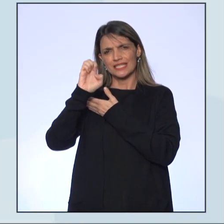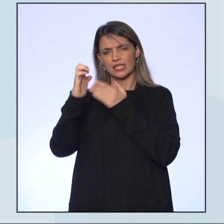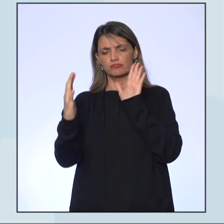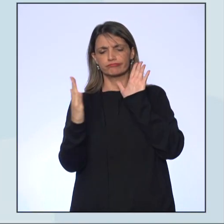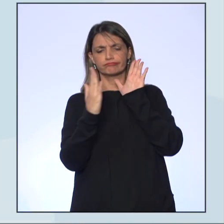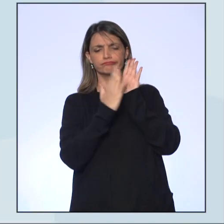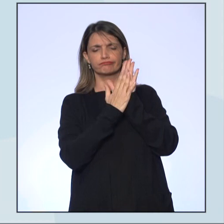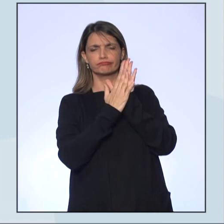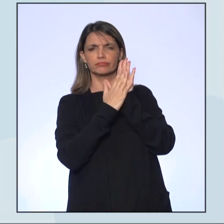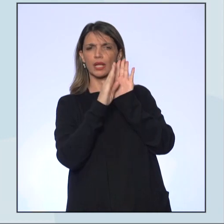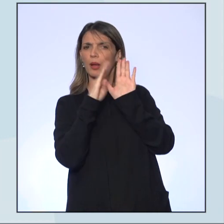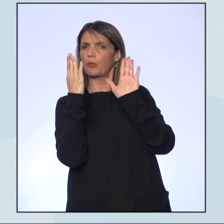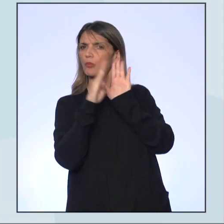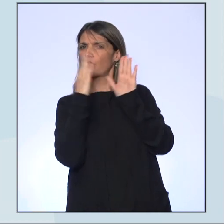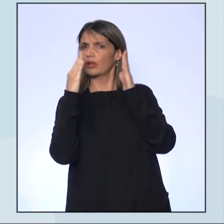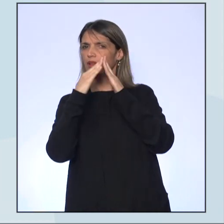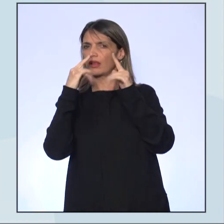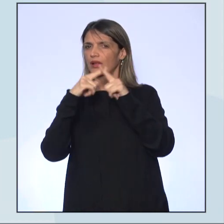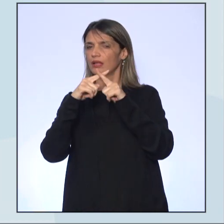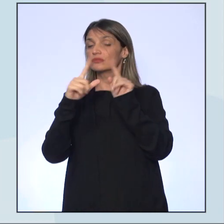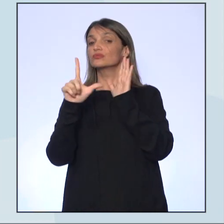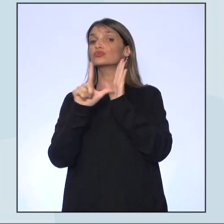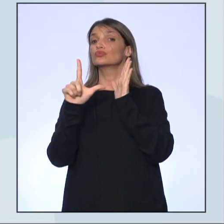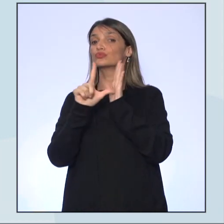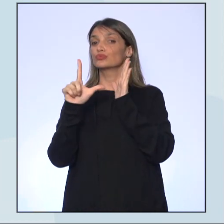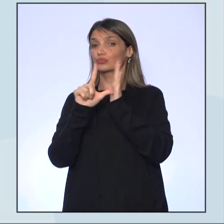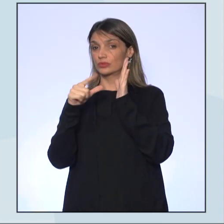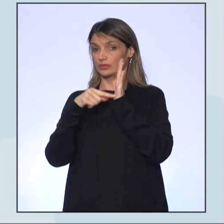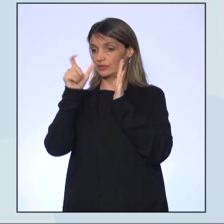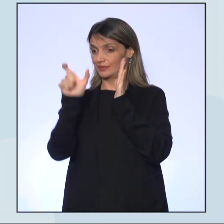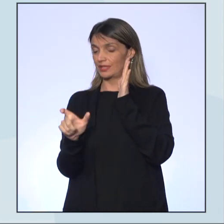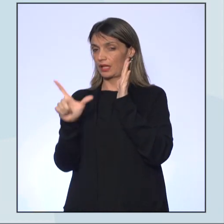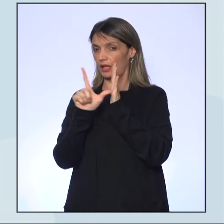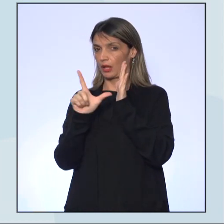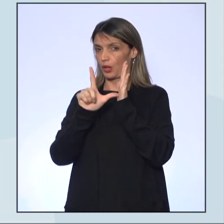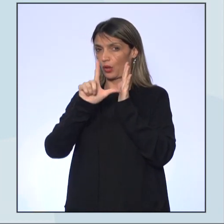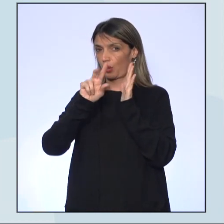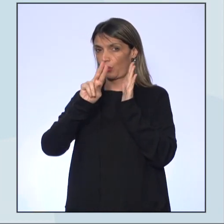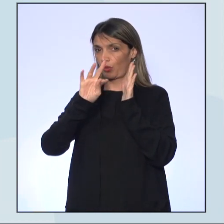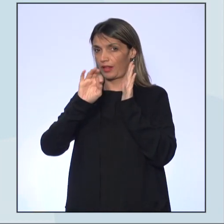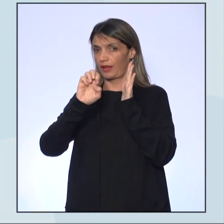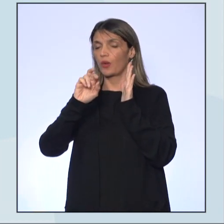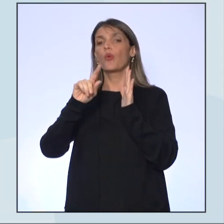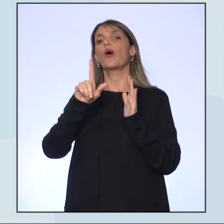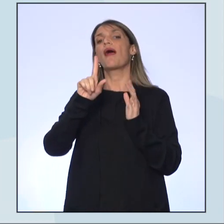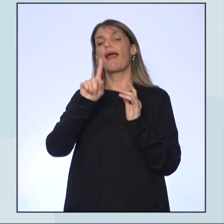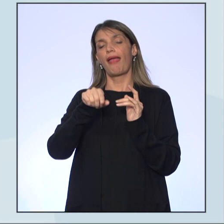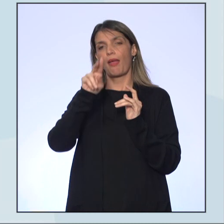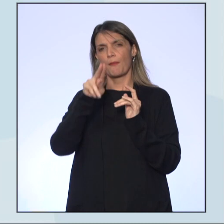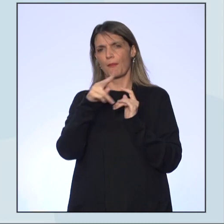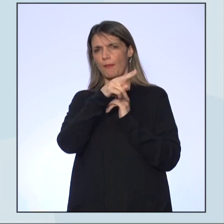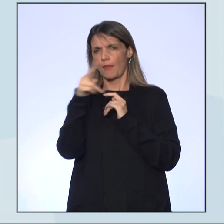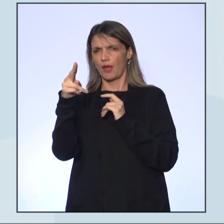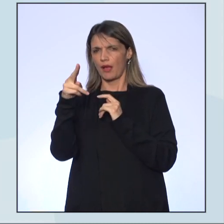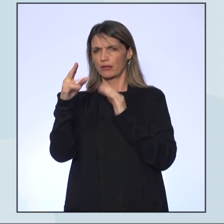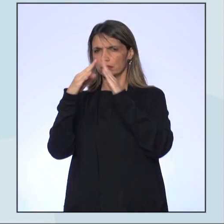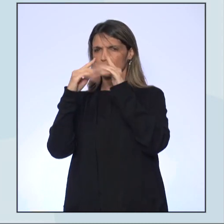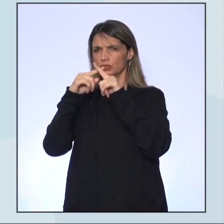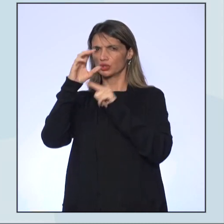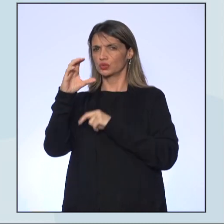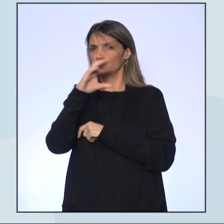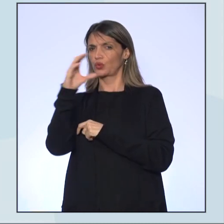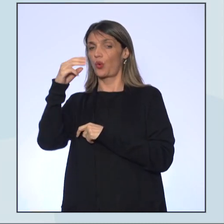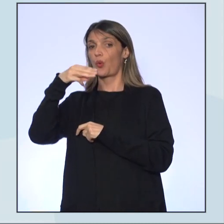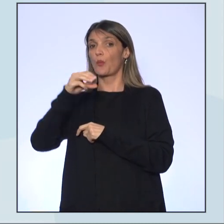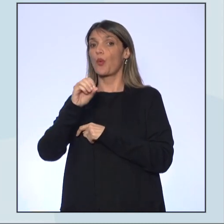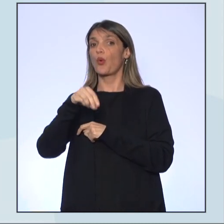de Wittenberg por Martinho Lutero. Então, Martinho Lutero era um padre da Igreja Católica, né? Ele era um monge, na verdade, e